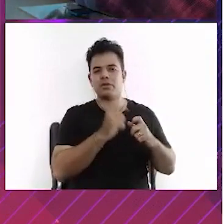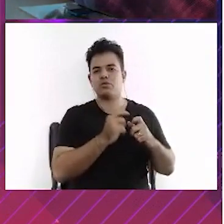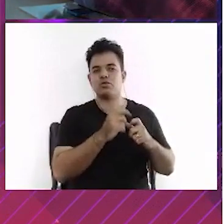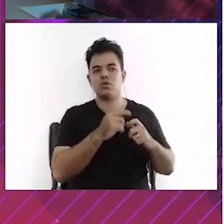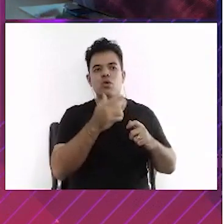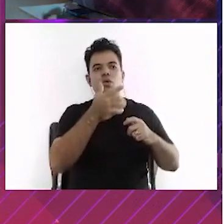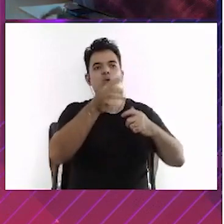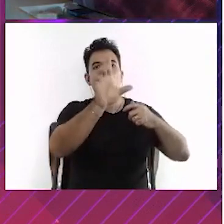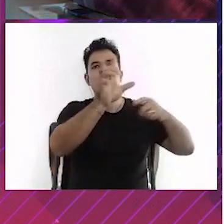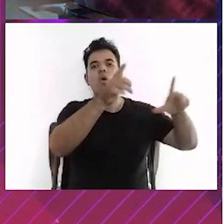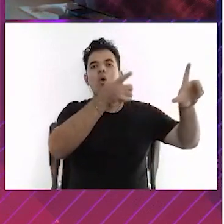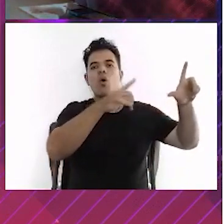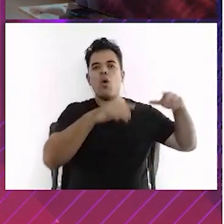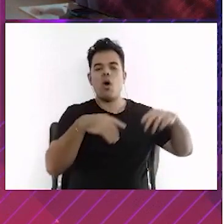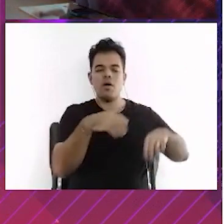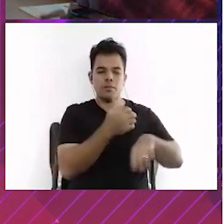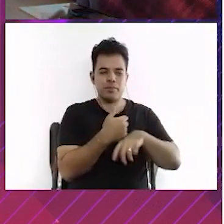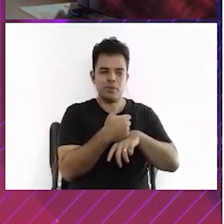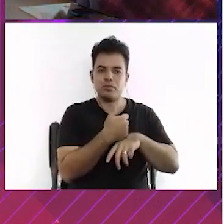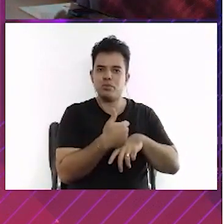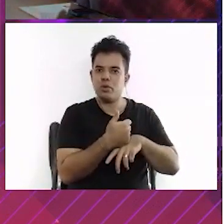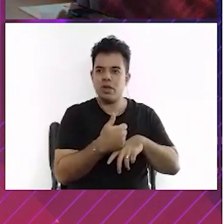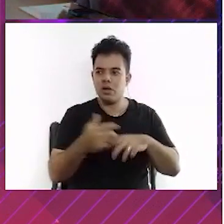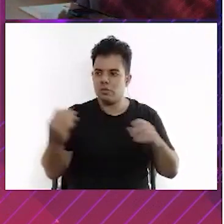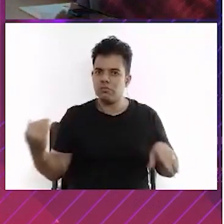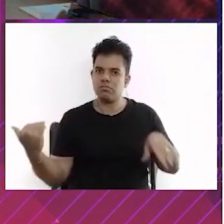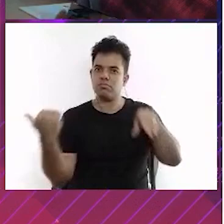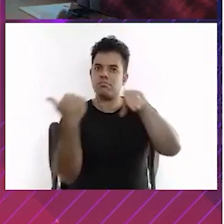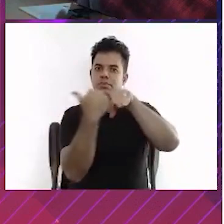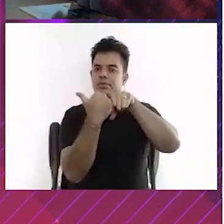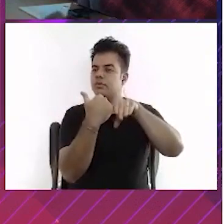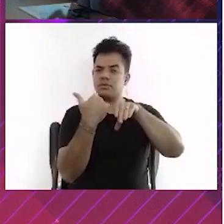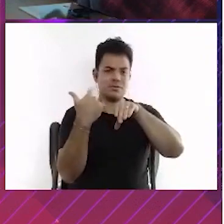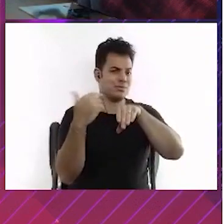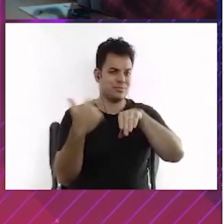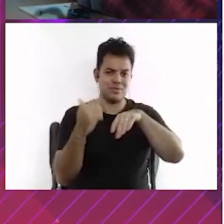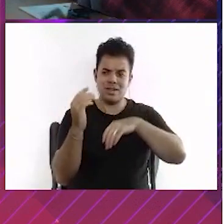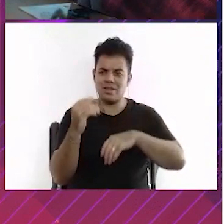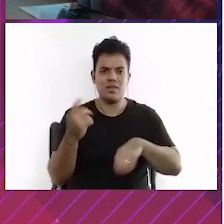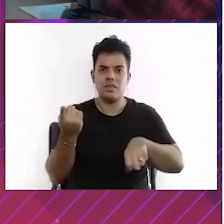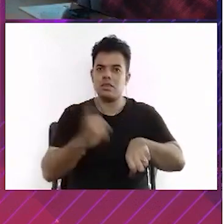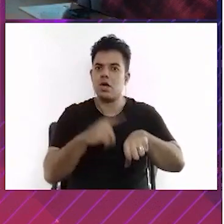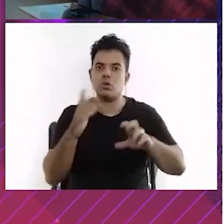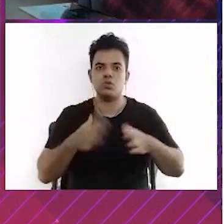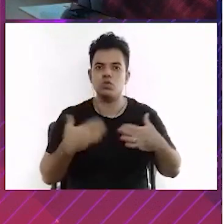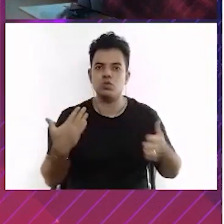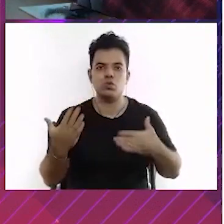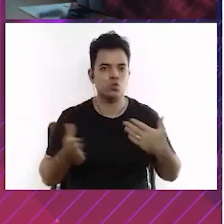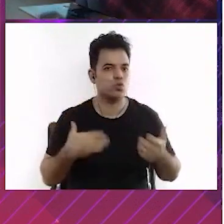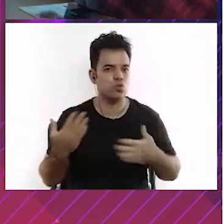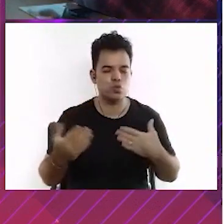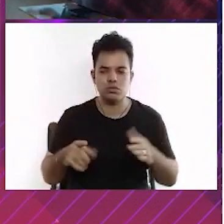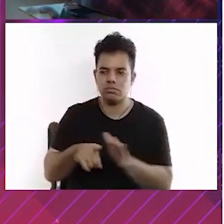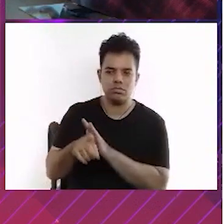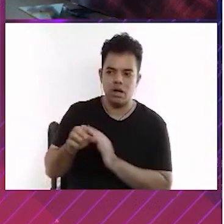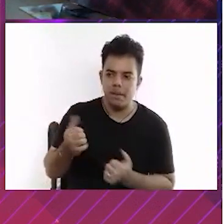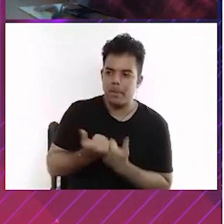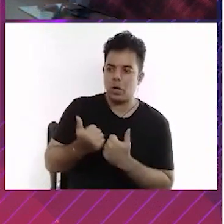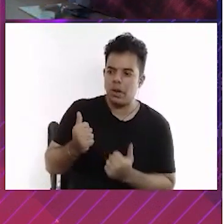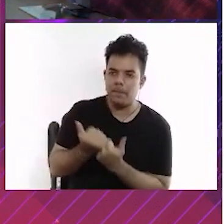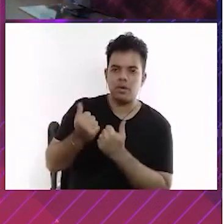demais profissionais de saúde não têm essa oportunidade. Eles acabam aprendendo na prática ali a fazer esse diagnóstico e apoiando esses outros